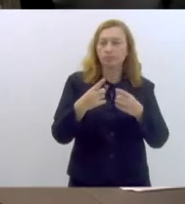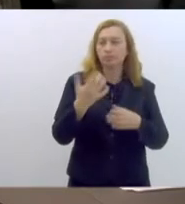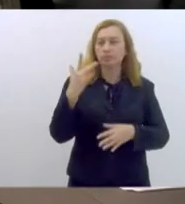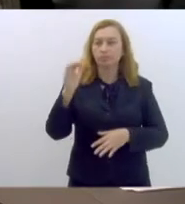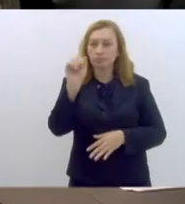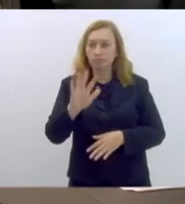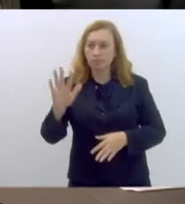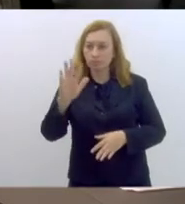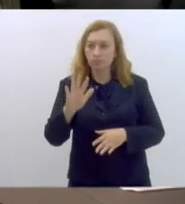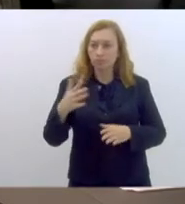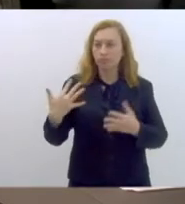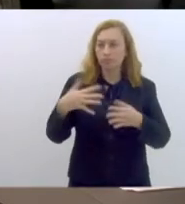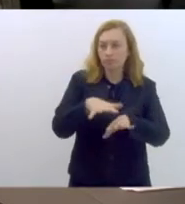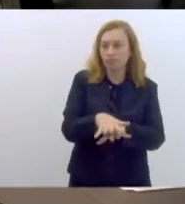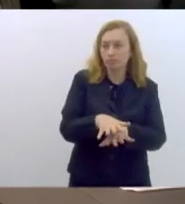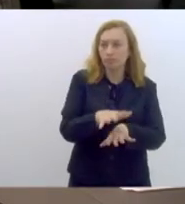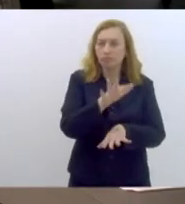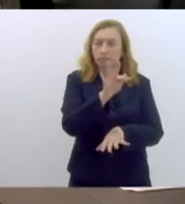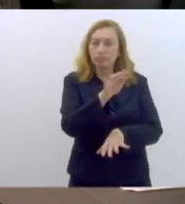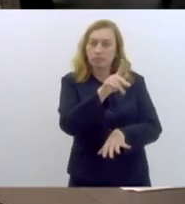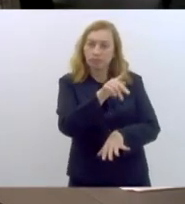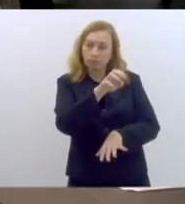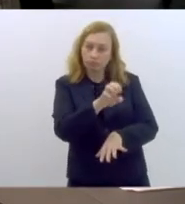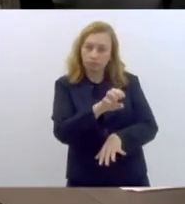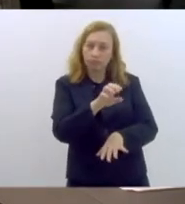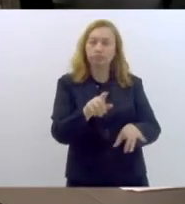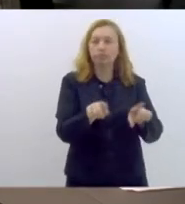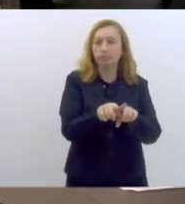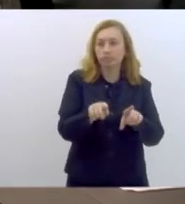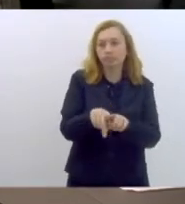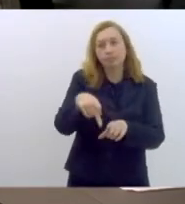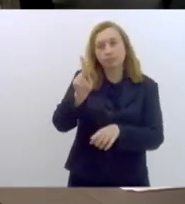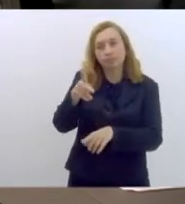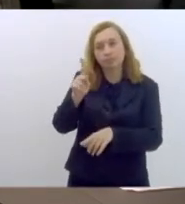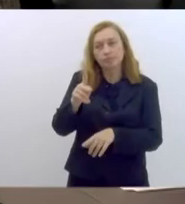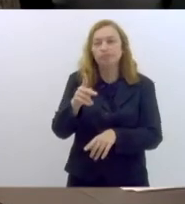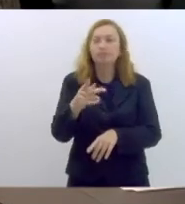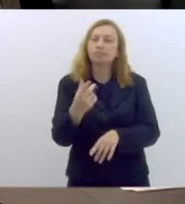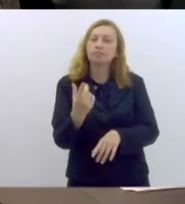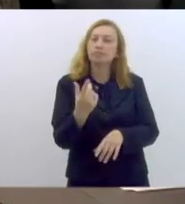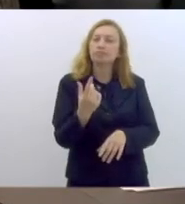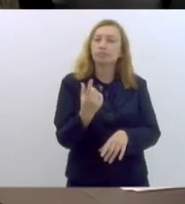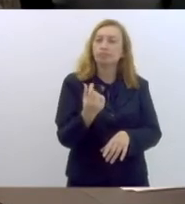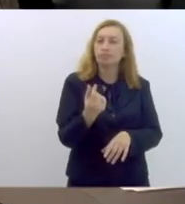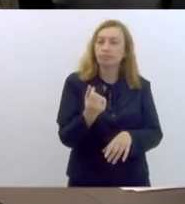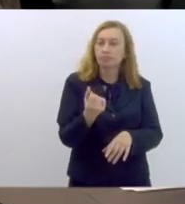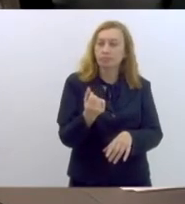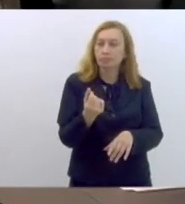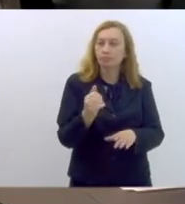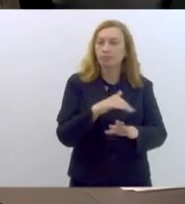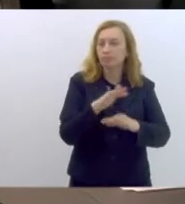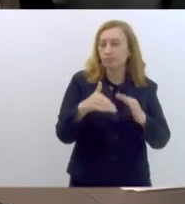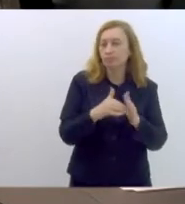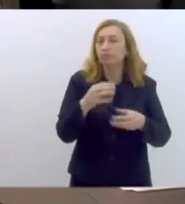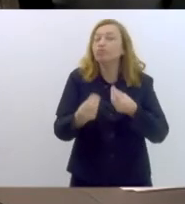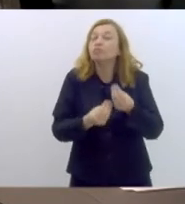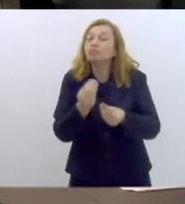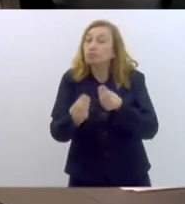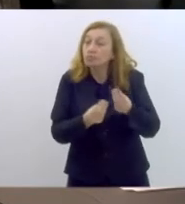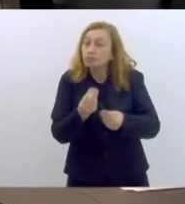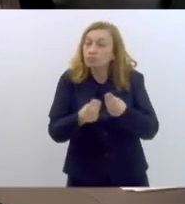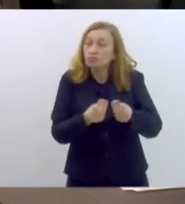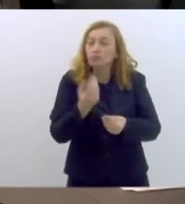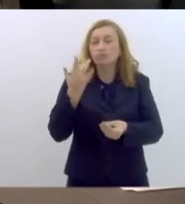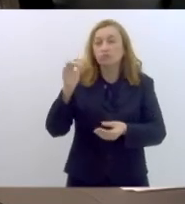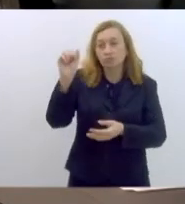a questão da inclusão tanto do FECP quanto dos royalties na receita líquida real. Então, como a